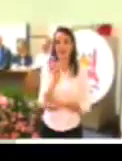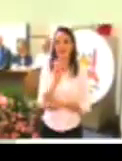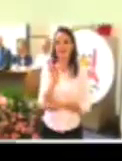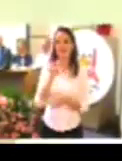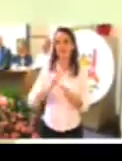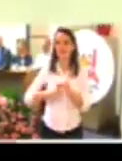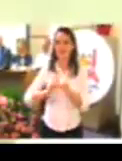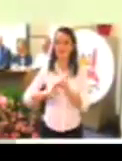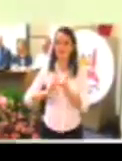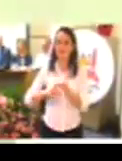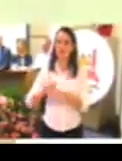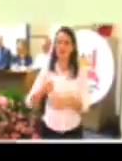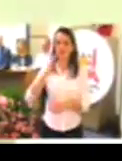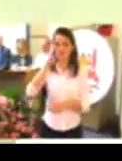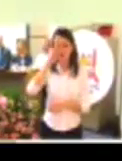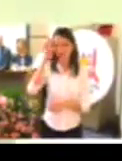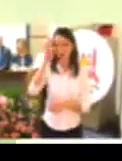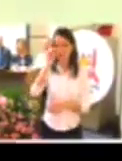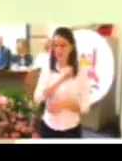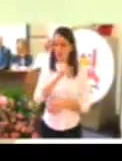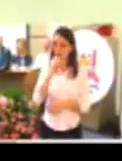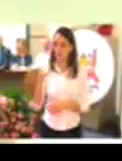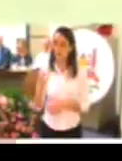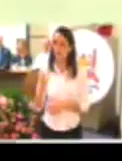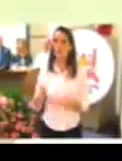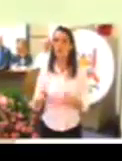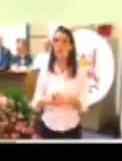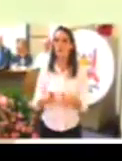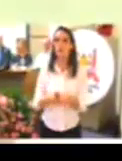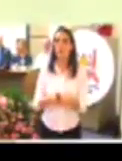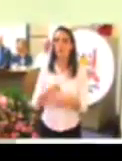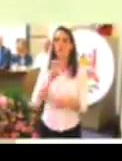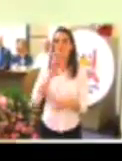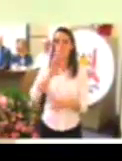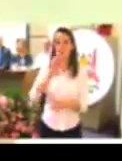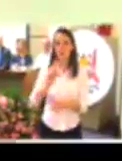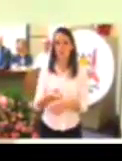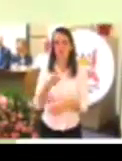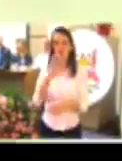a implantar este modelo em Santa Catarina. E entre